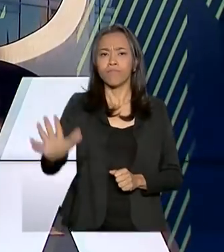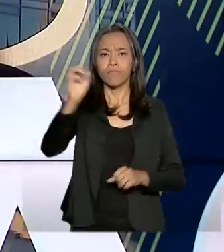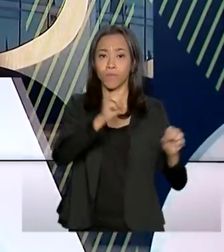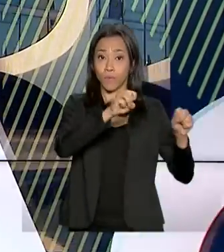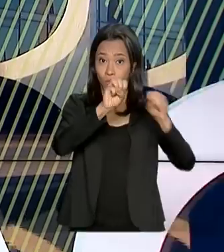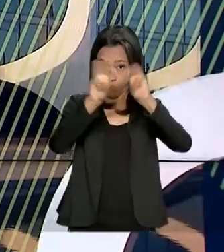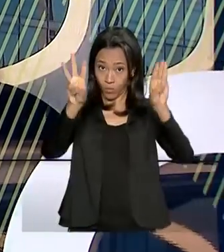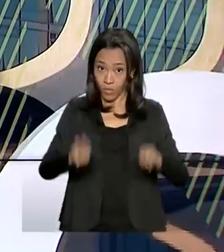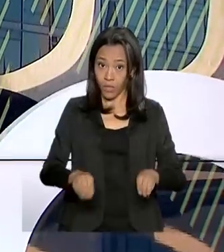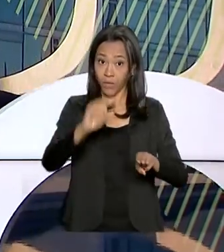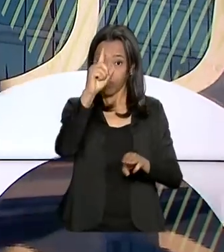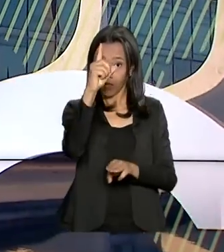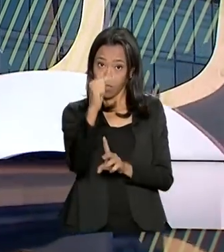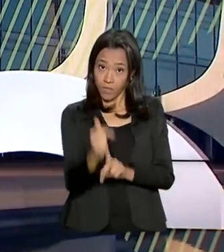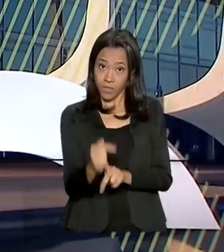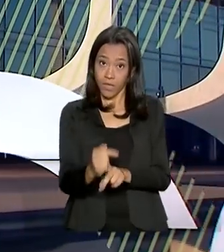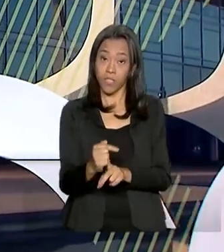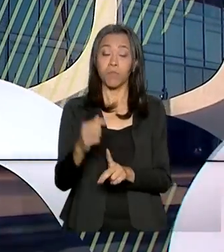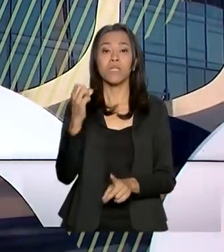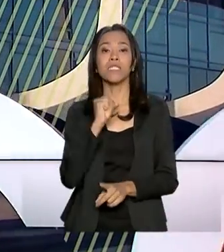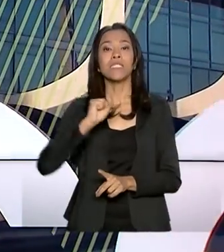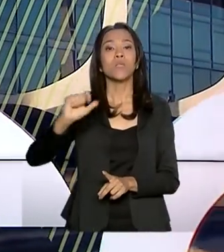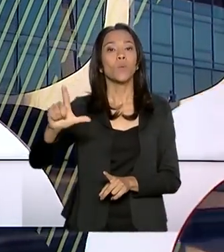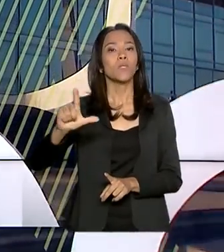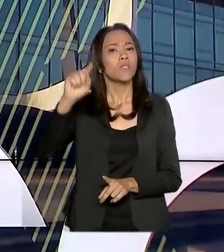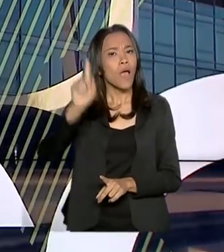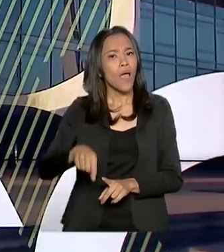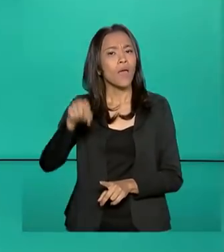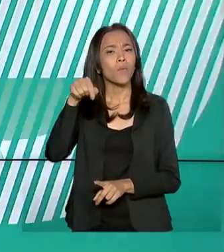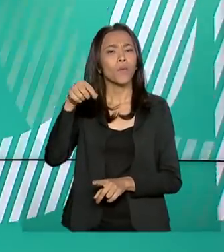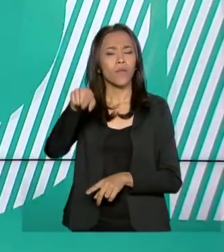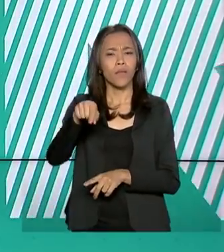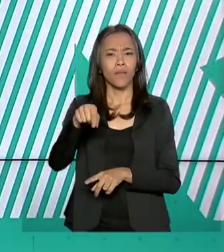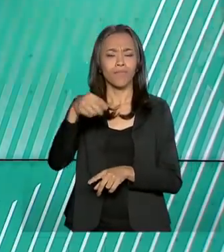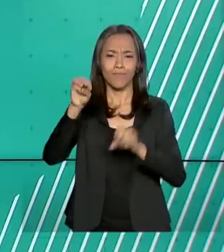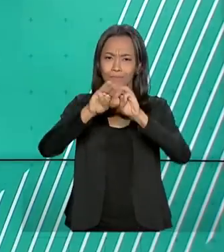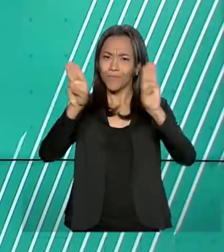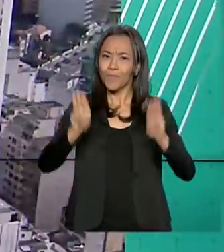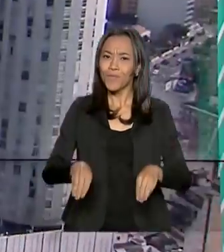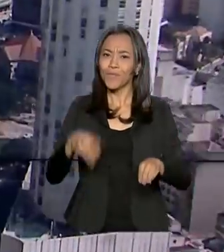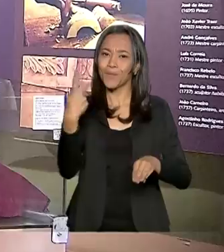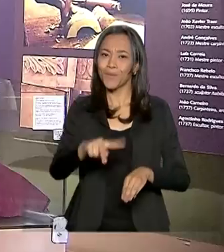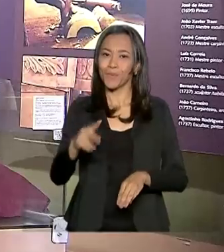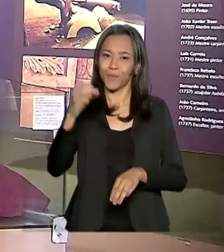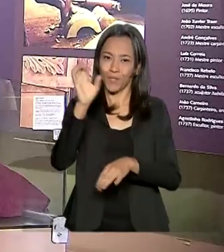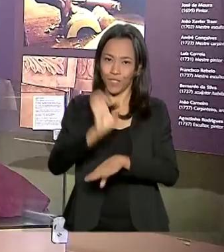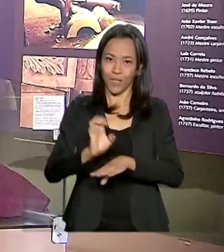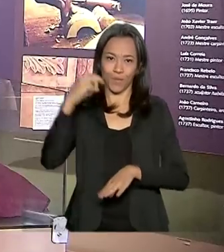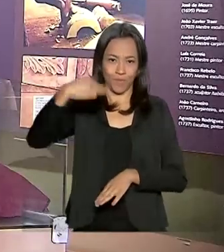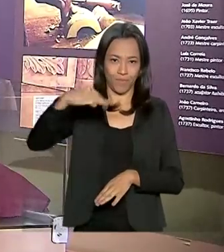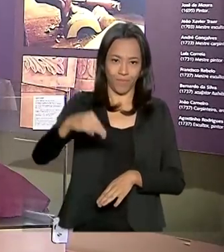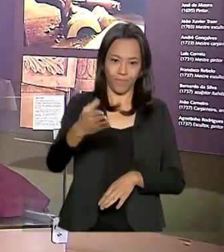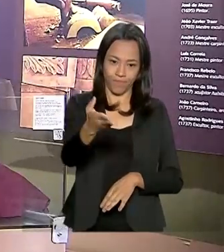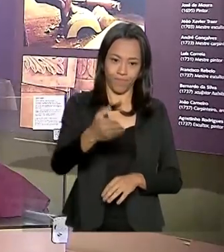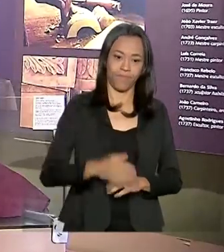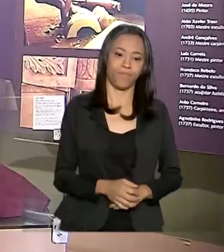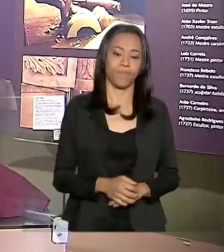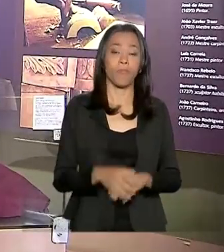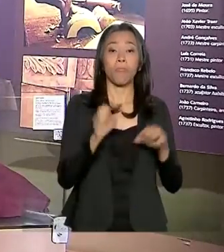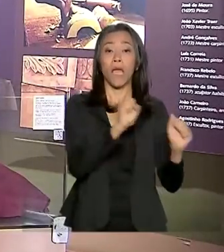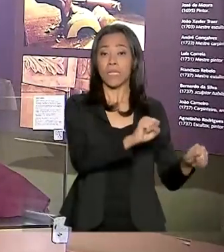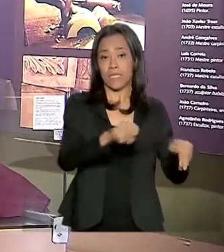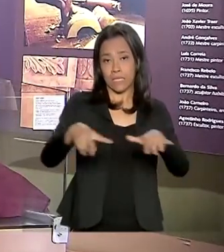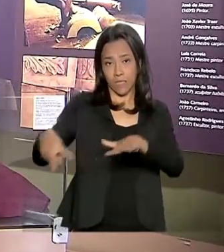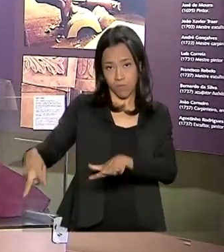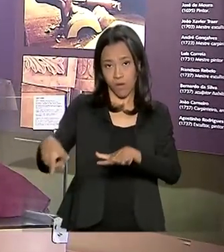edição. Em São Luís, um dos destaques é o Museu de Arte Sacra do Maranhão. A Semana Nacional